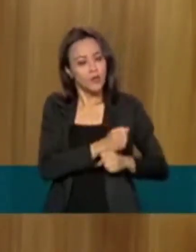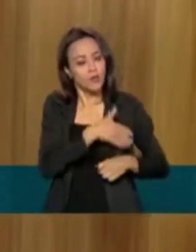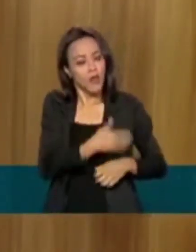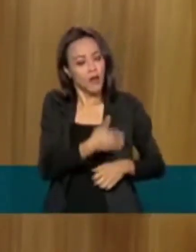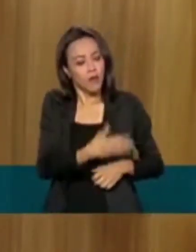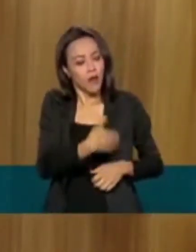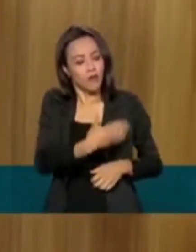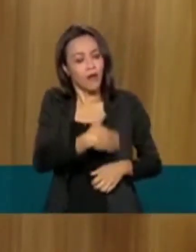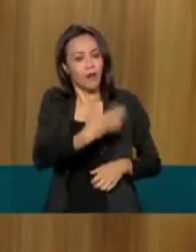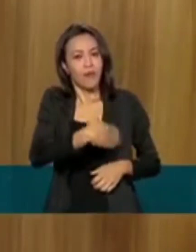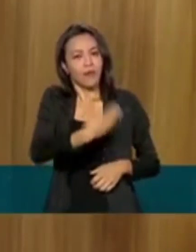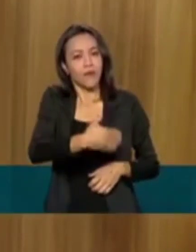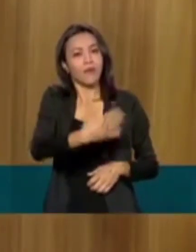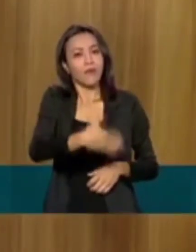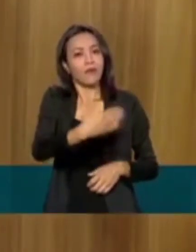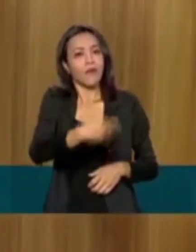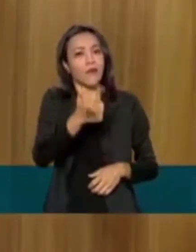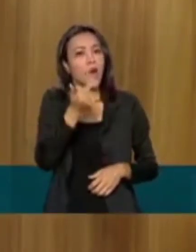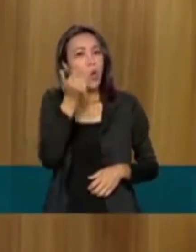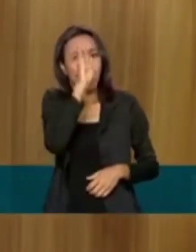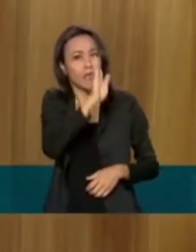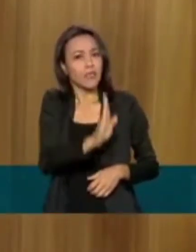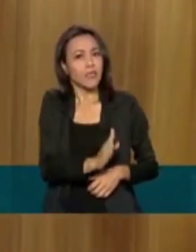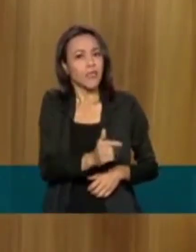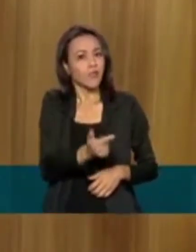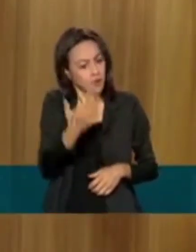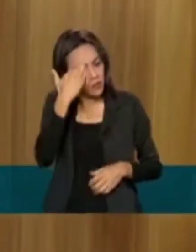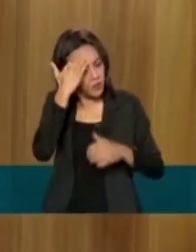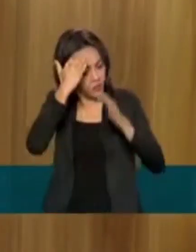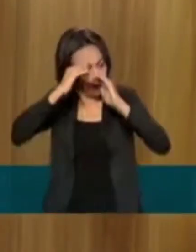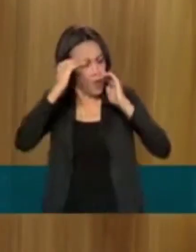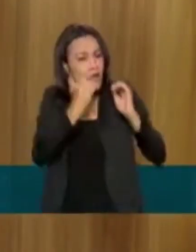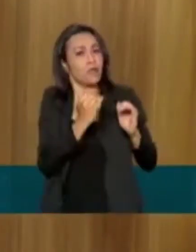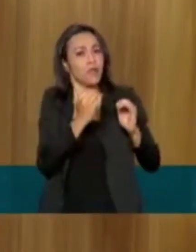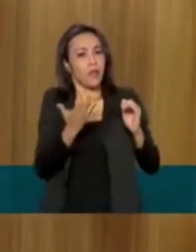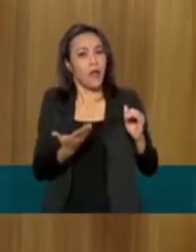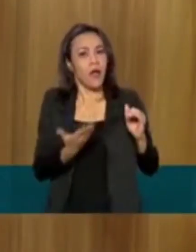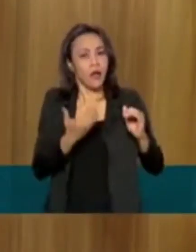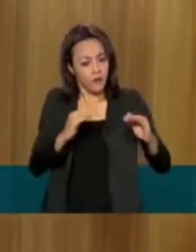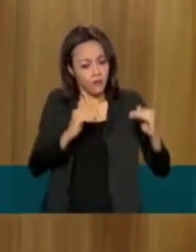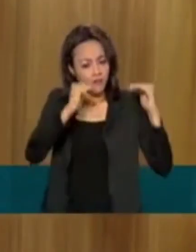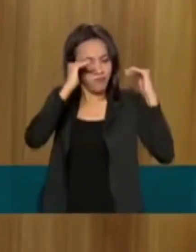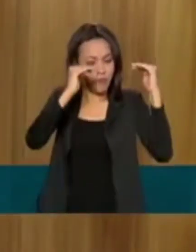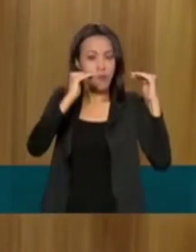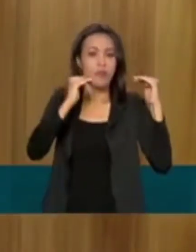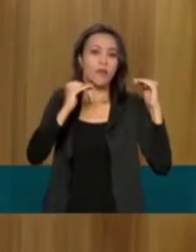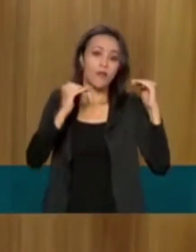que cada vez mais o Brasil fosse respeitado como uma nação soberana,